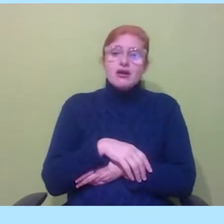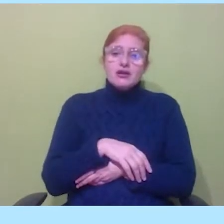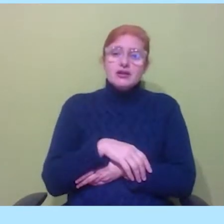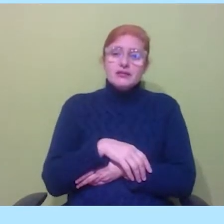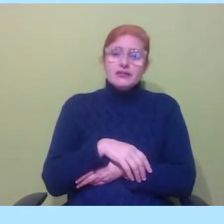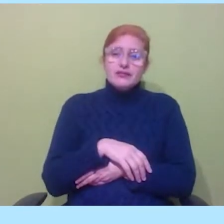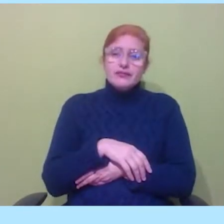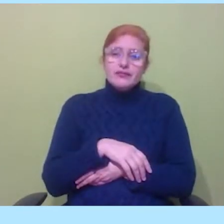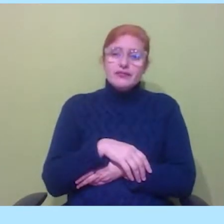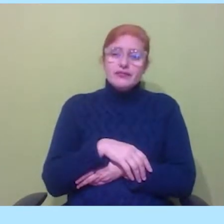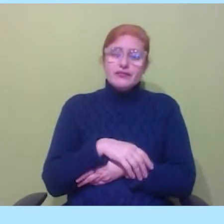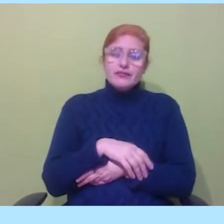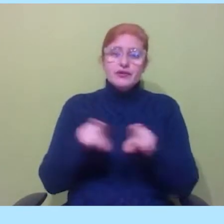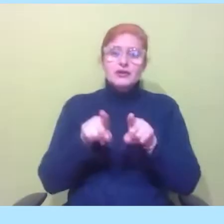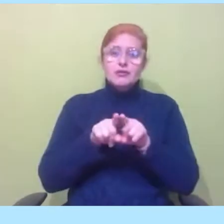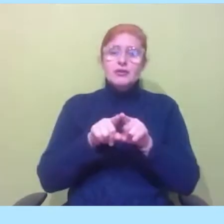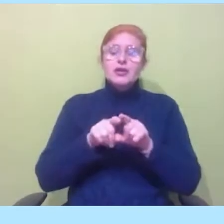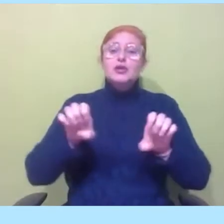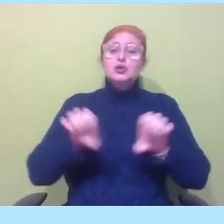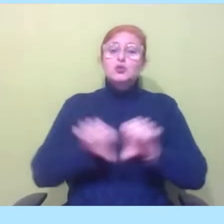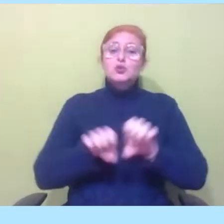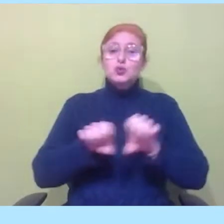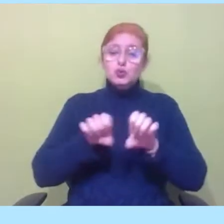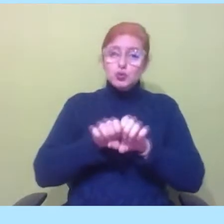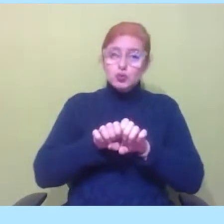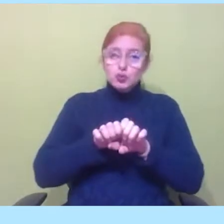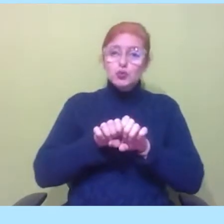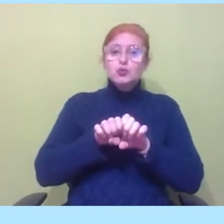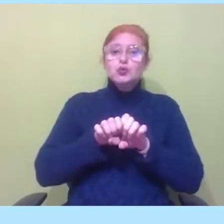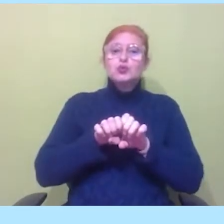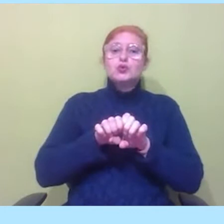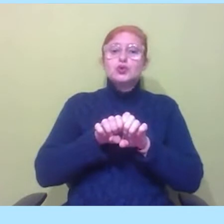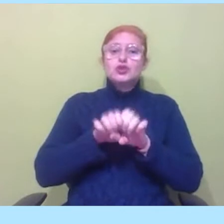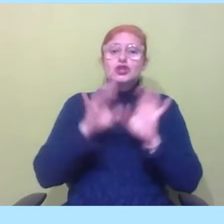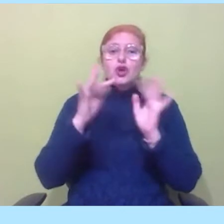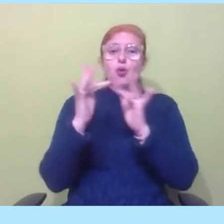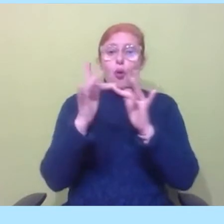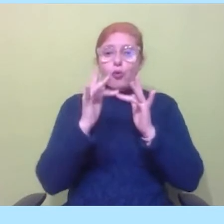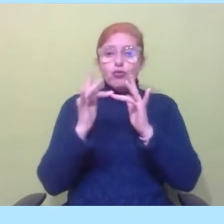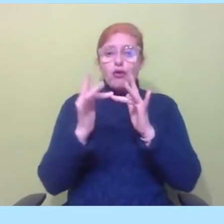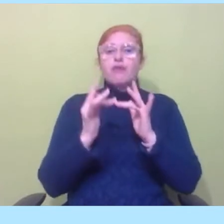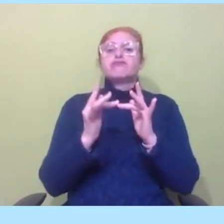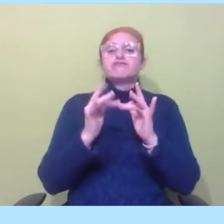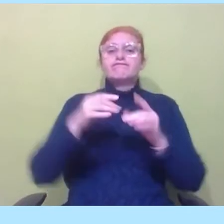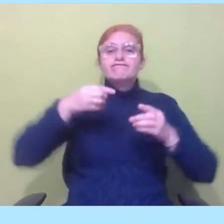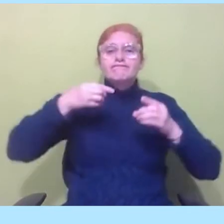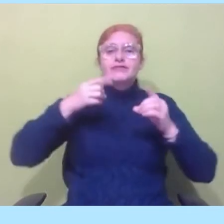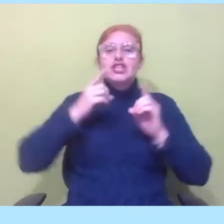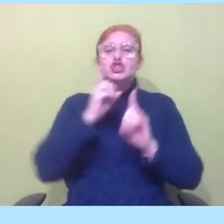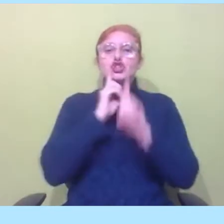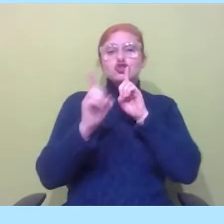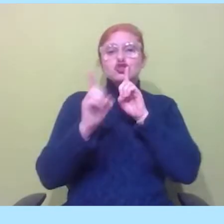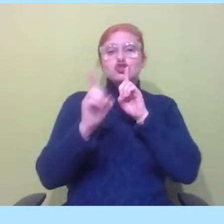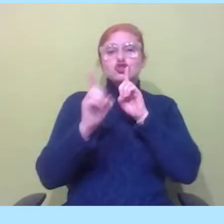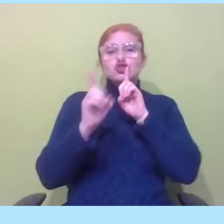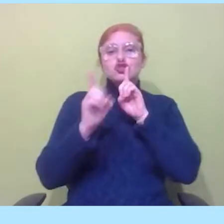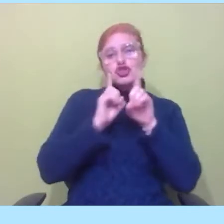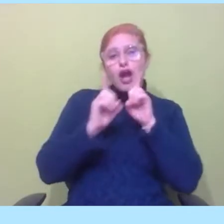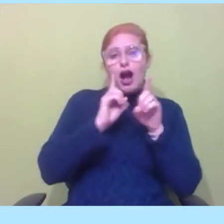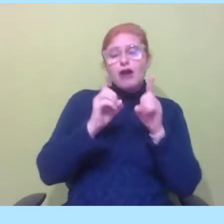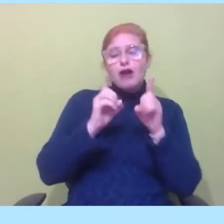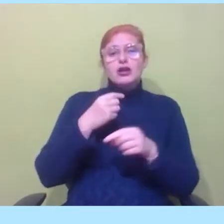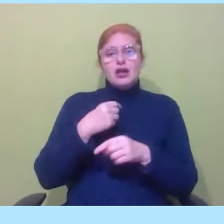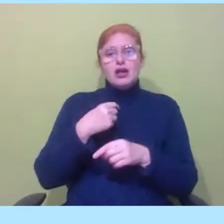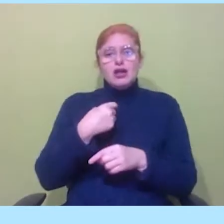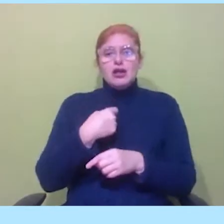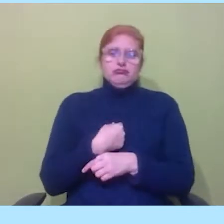uma estrutura de rede, uma infraestrutura de diálogo. Eu não sou, nem de longe, posso falar